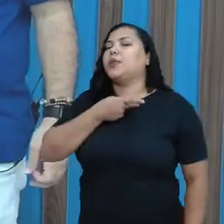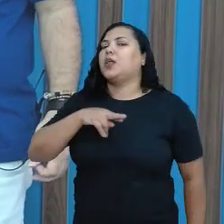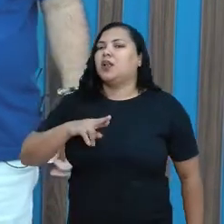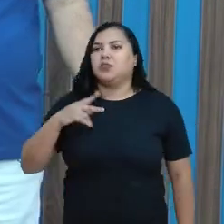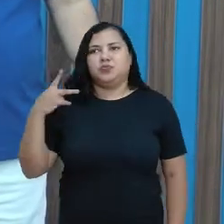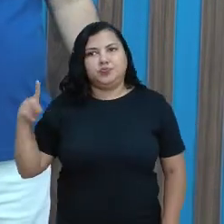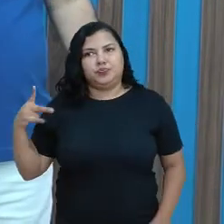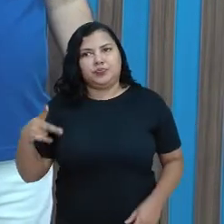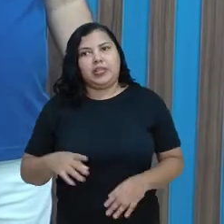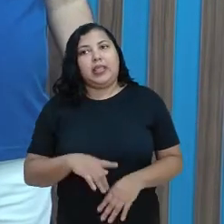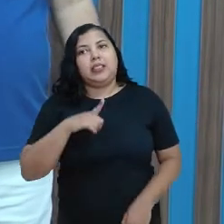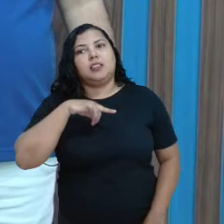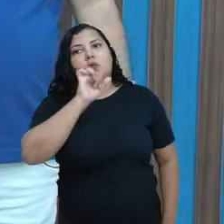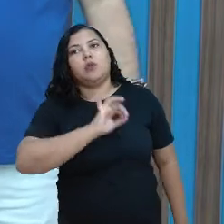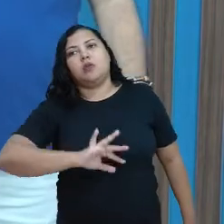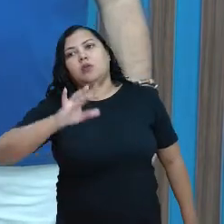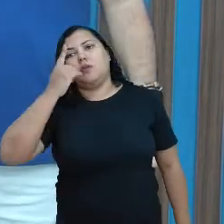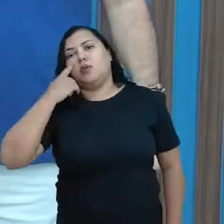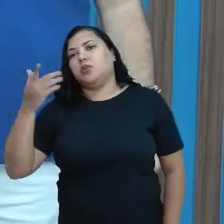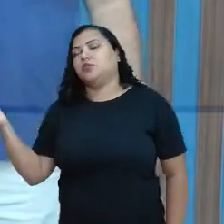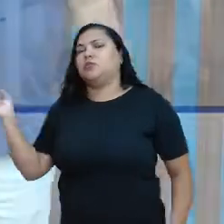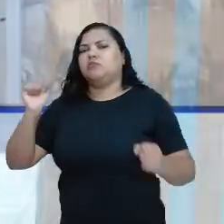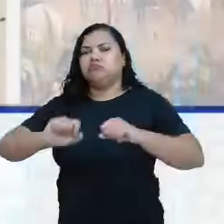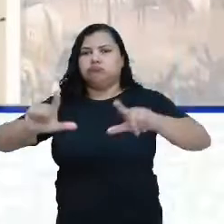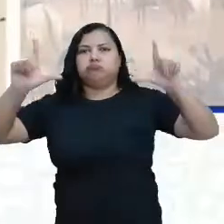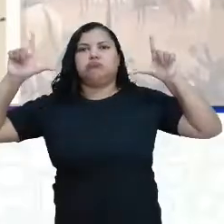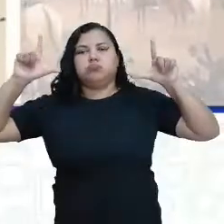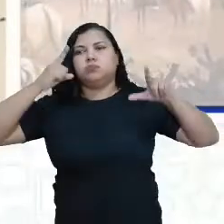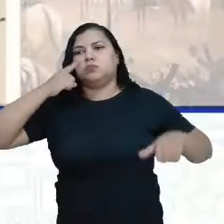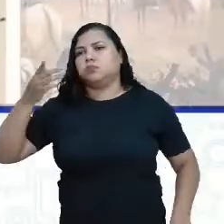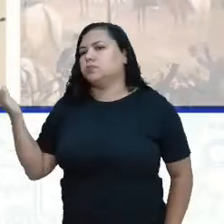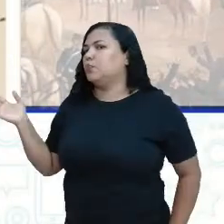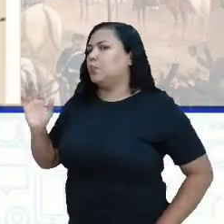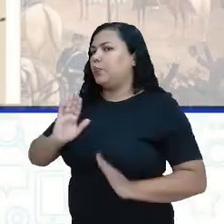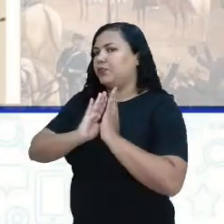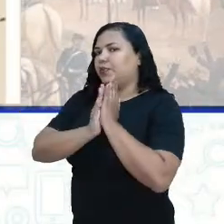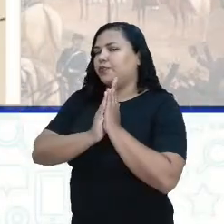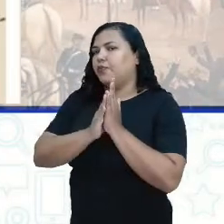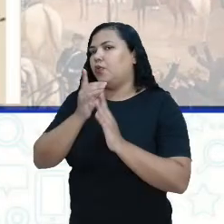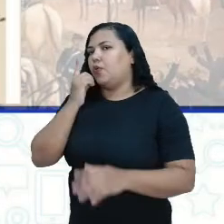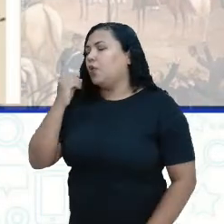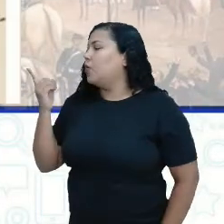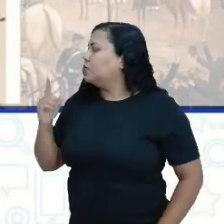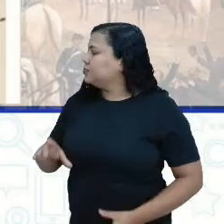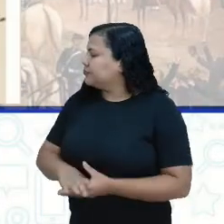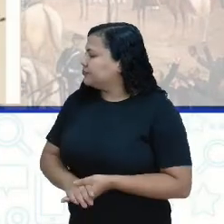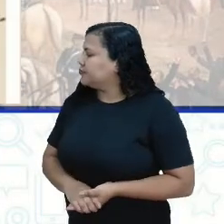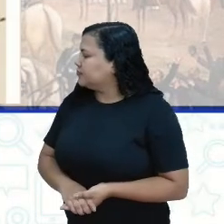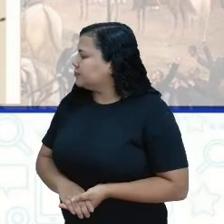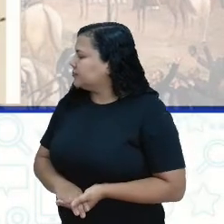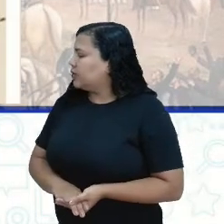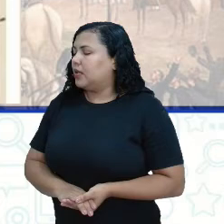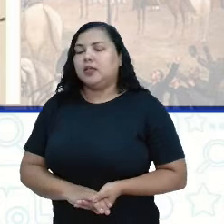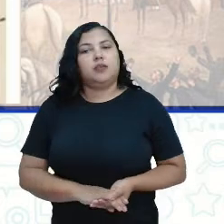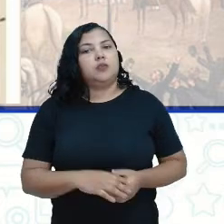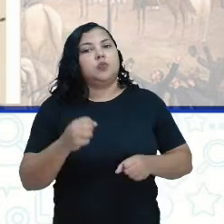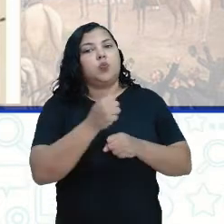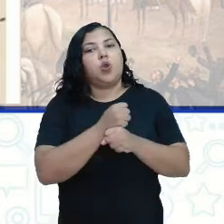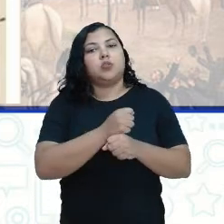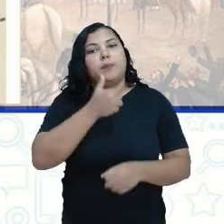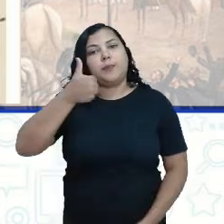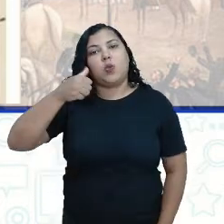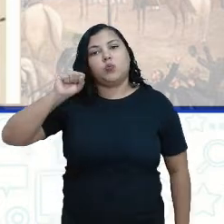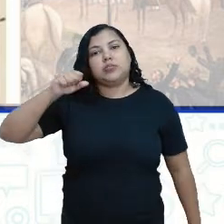gente tem uma imagem, né, amplia aí um pouquinho, Devinho, por favor. Uma imagem, né, uma charge aí de 1870,